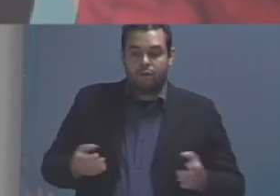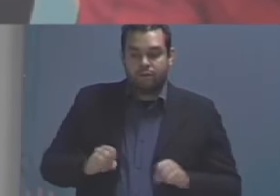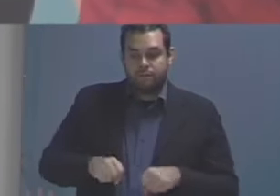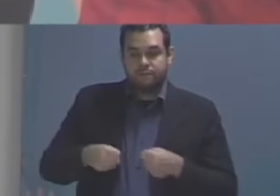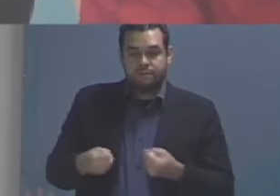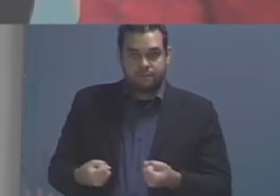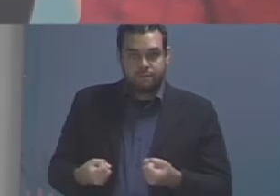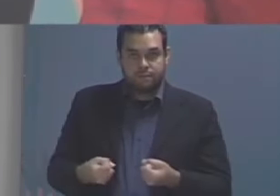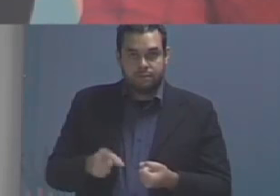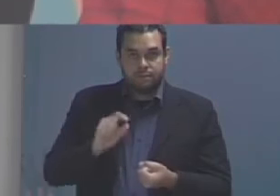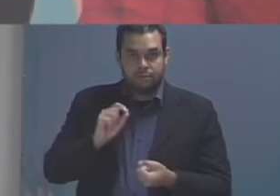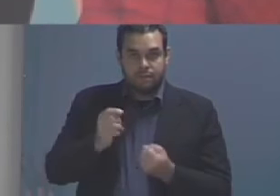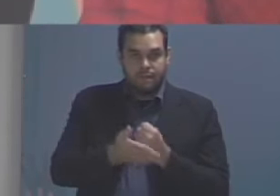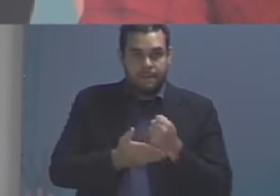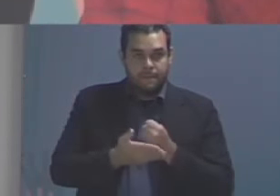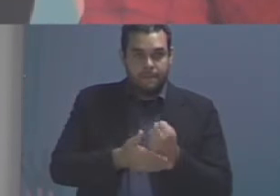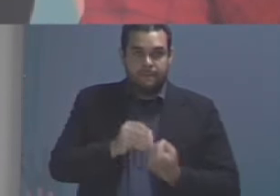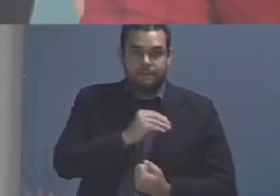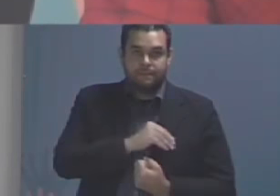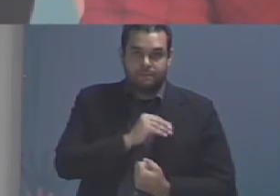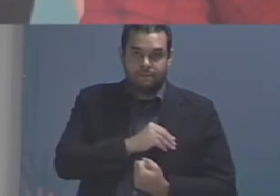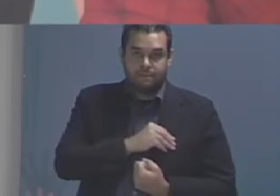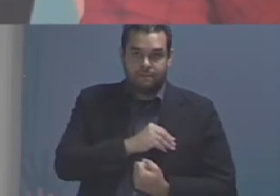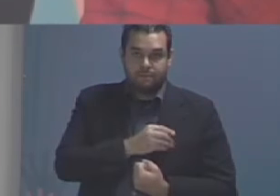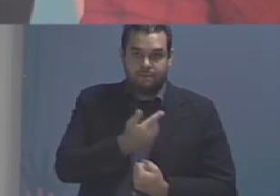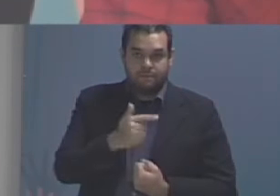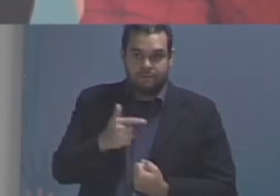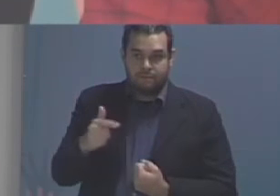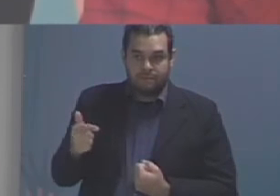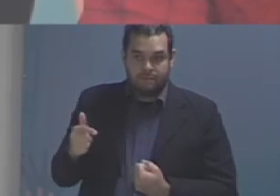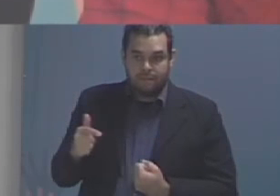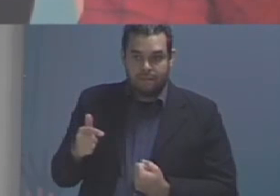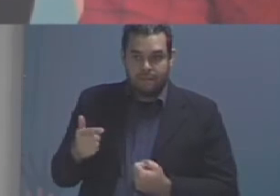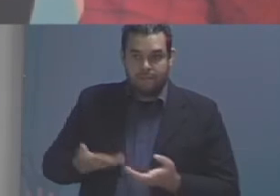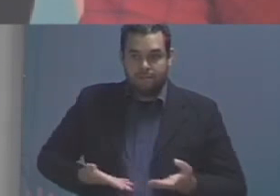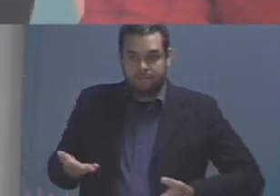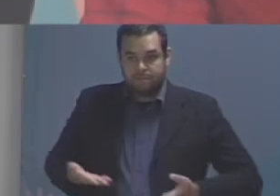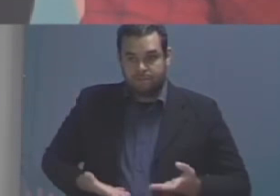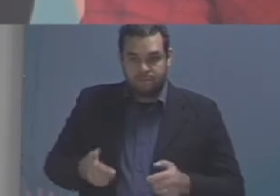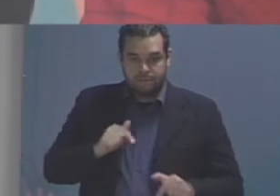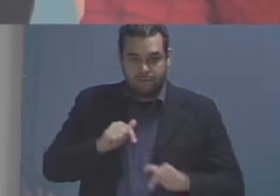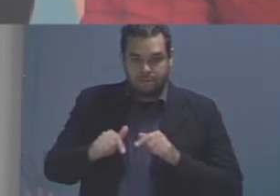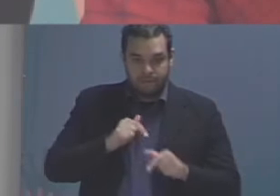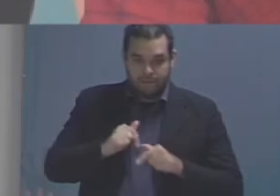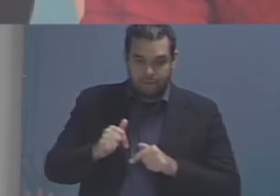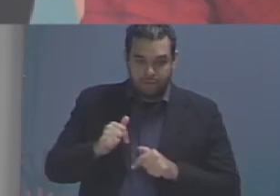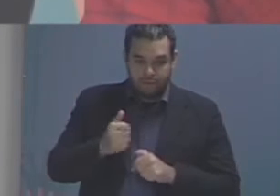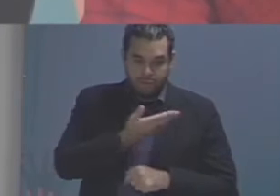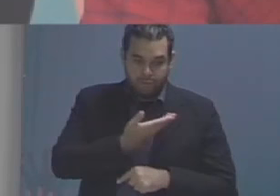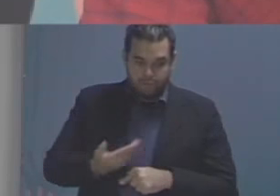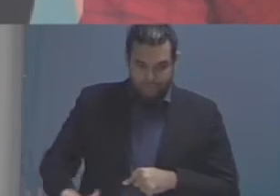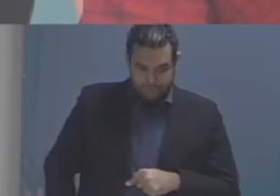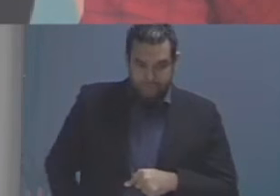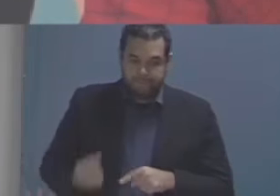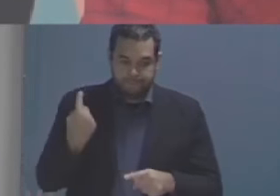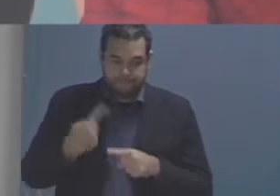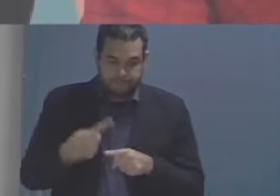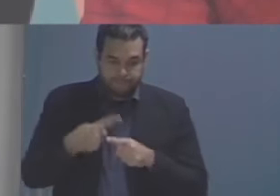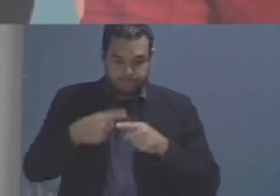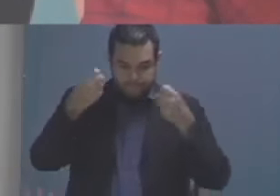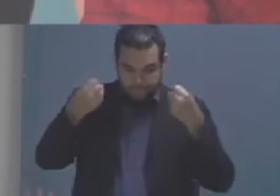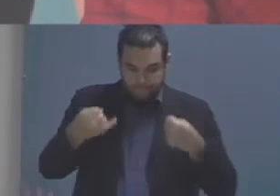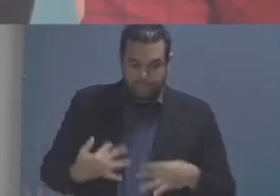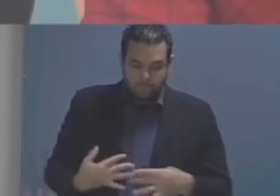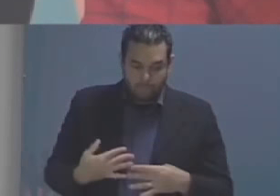defendido que o piso salarial não contempla os trabalhadores do setor público. Uma das justificativas do projeto